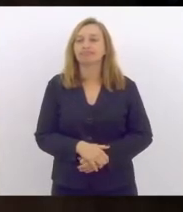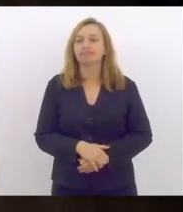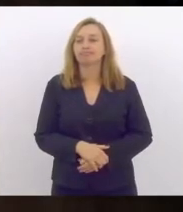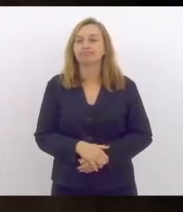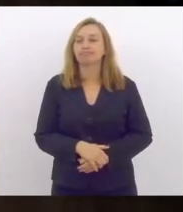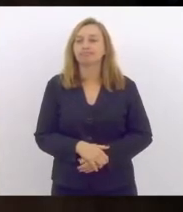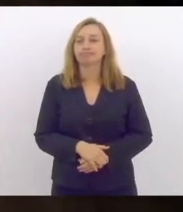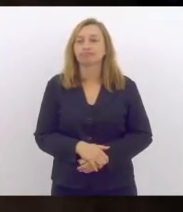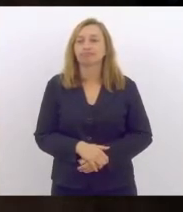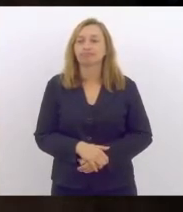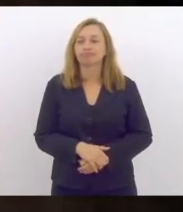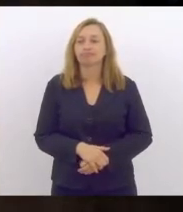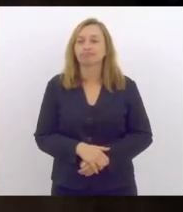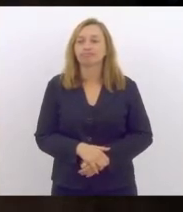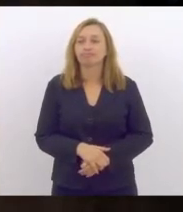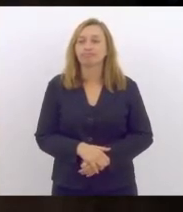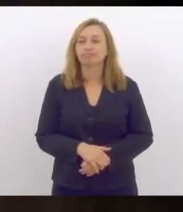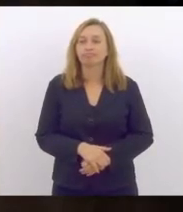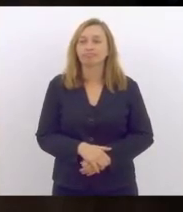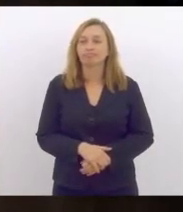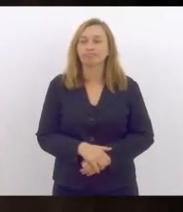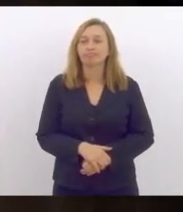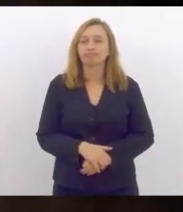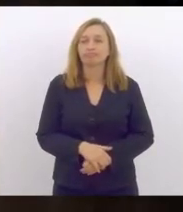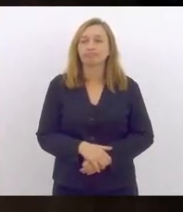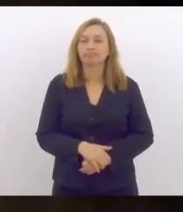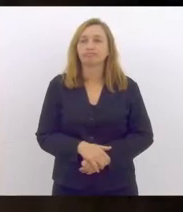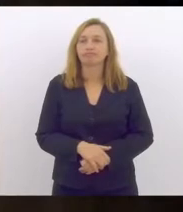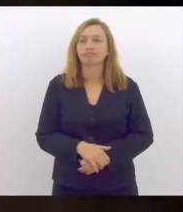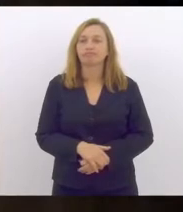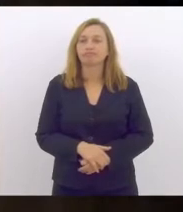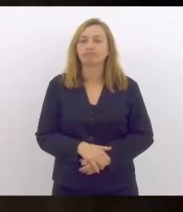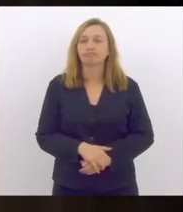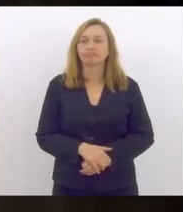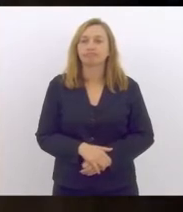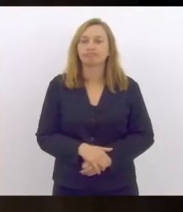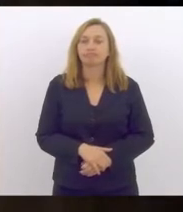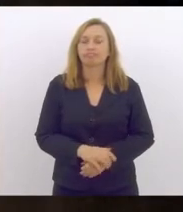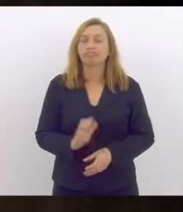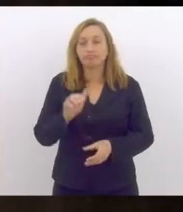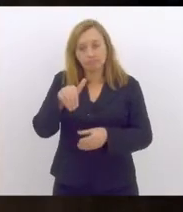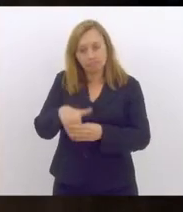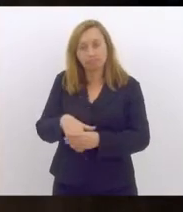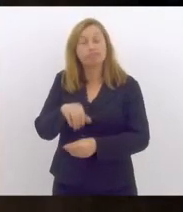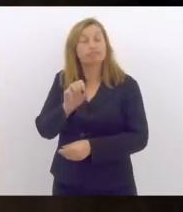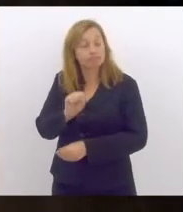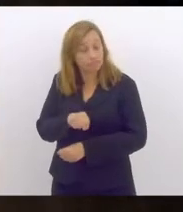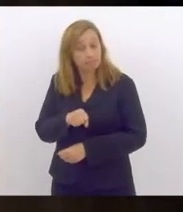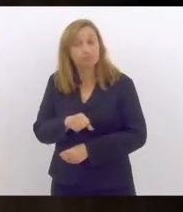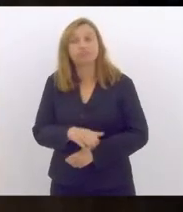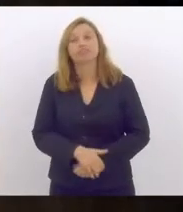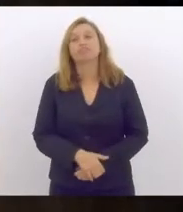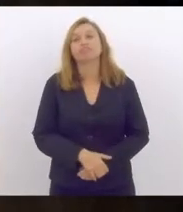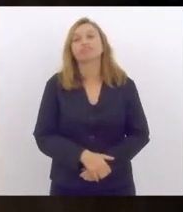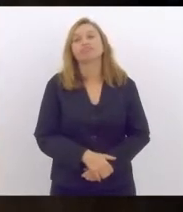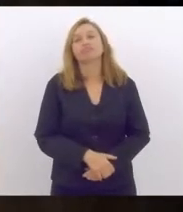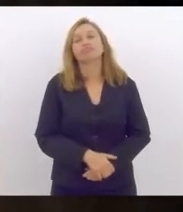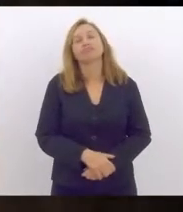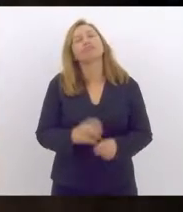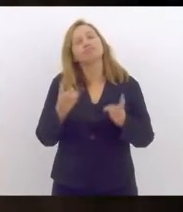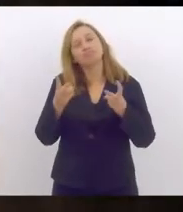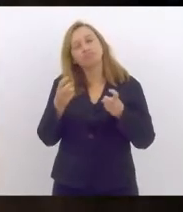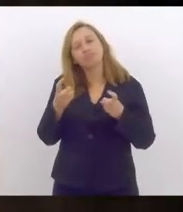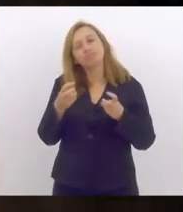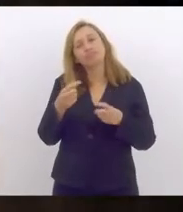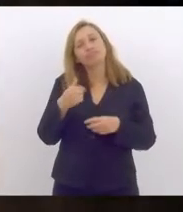disposto, eu, no mérito, voto favorável, observando